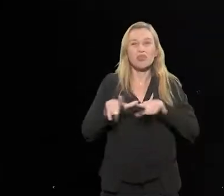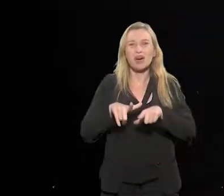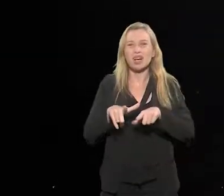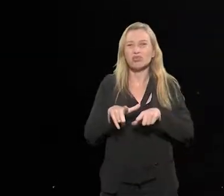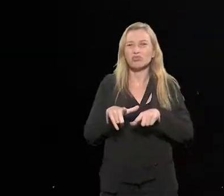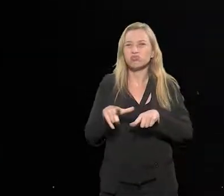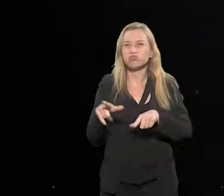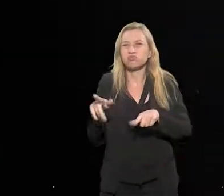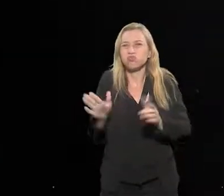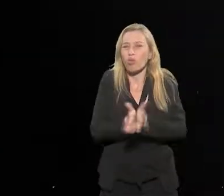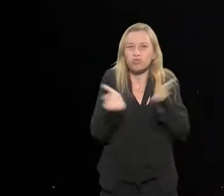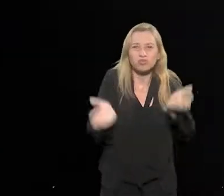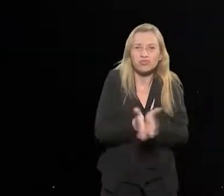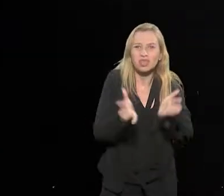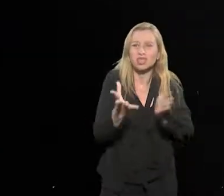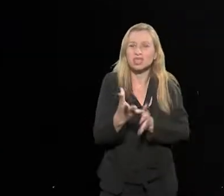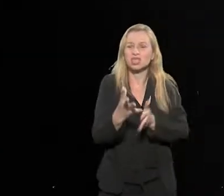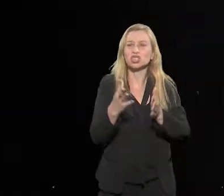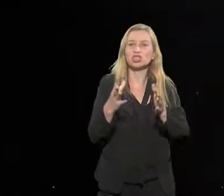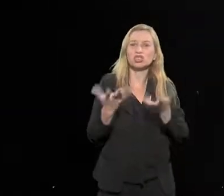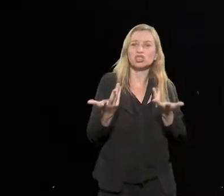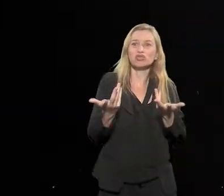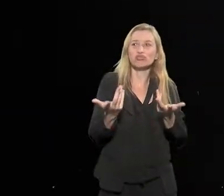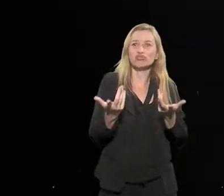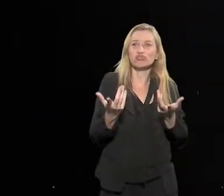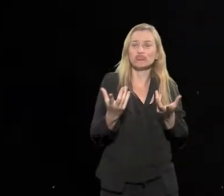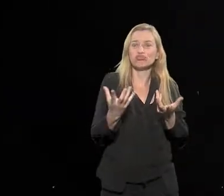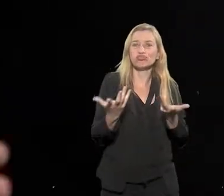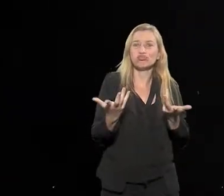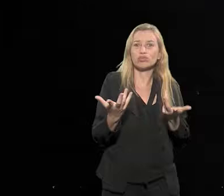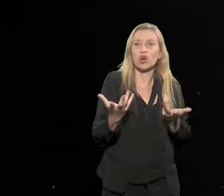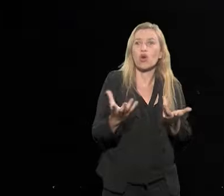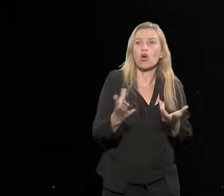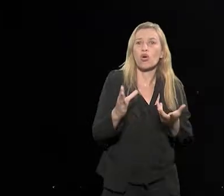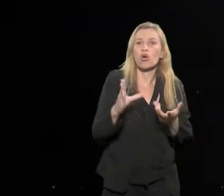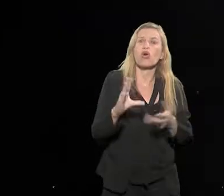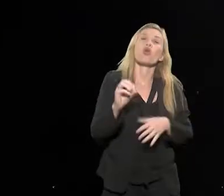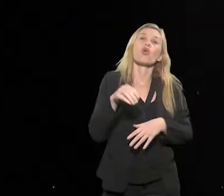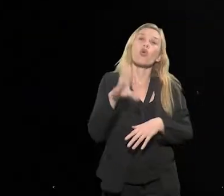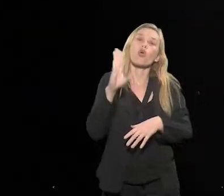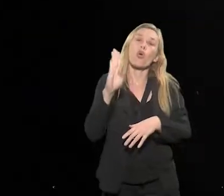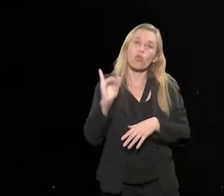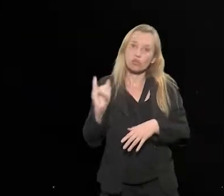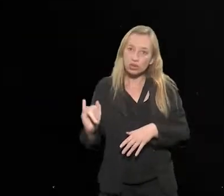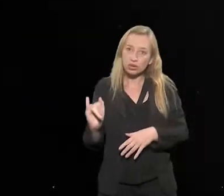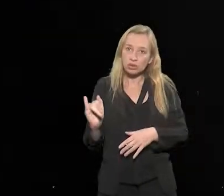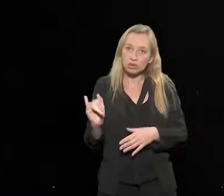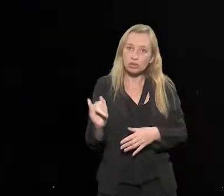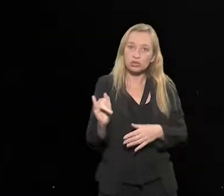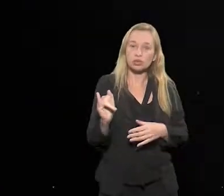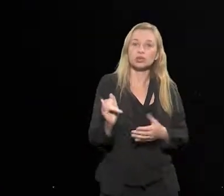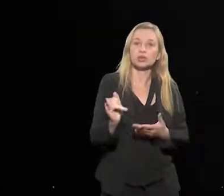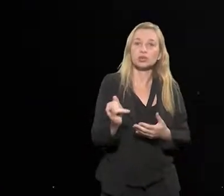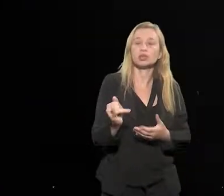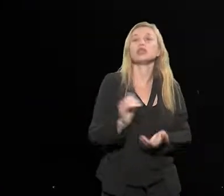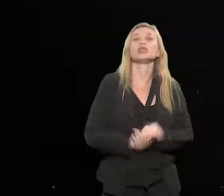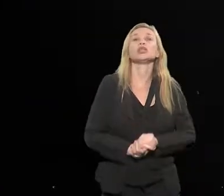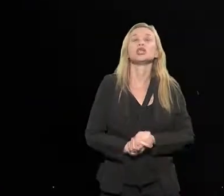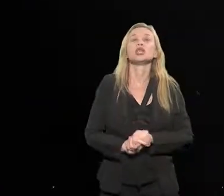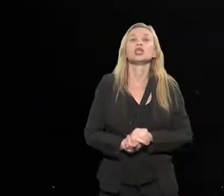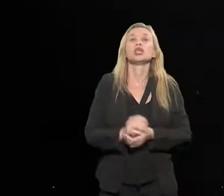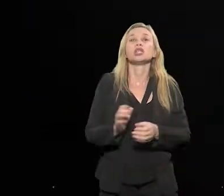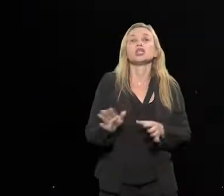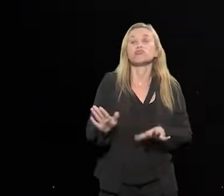um serviço muito precário de Kombi. As Kombis, os ônibus de transporte público, chegavam até a parte principal